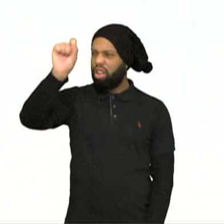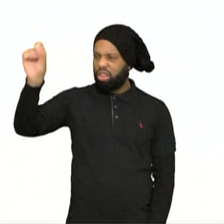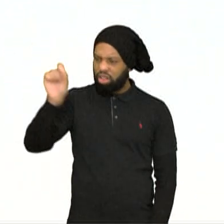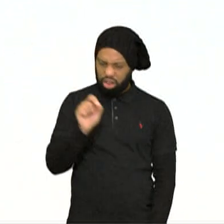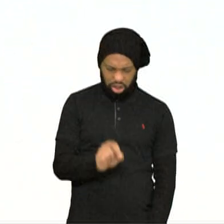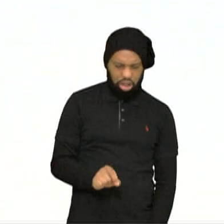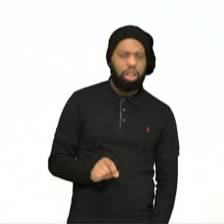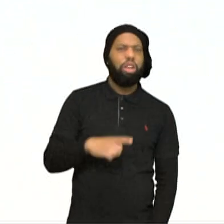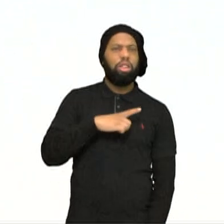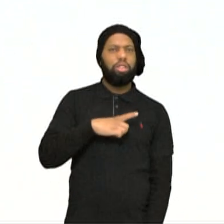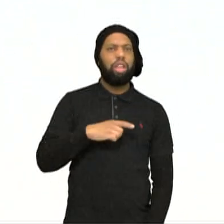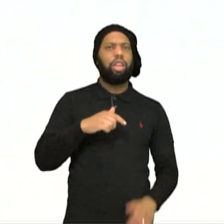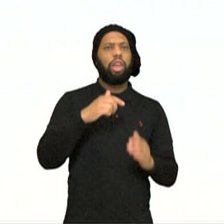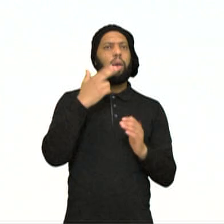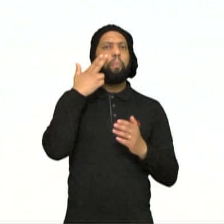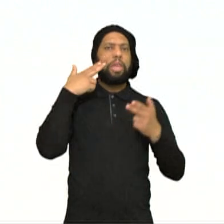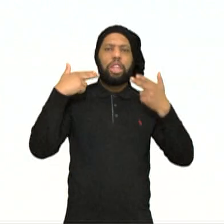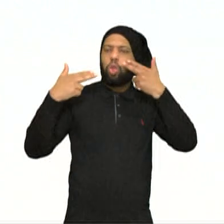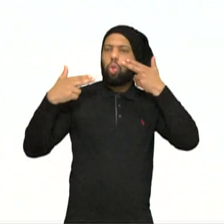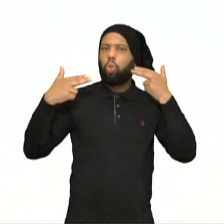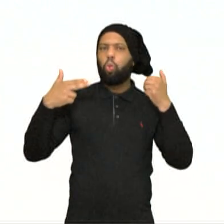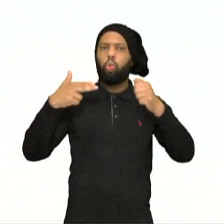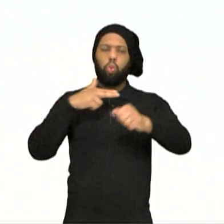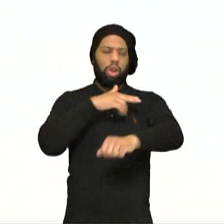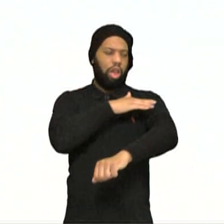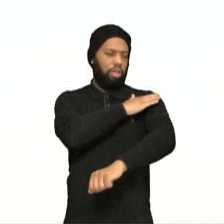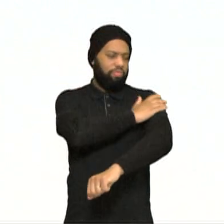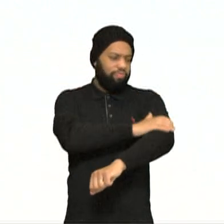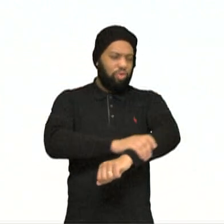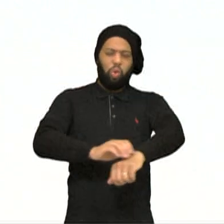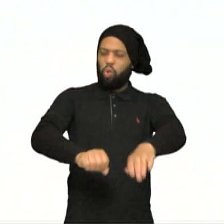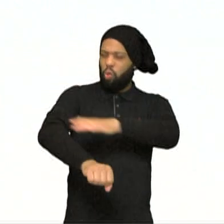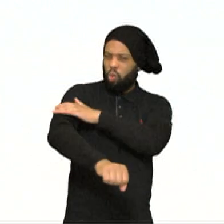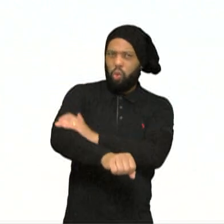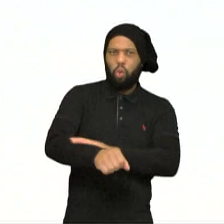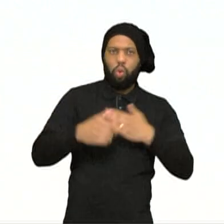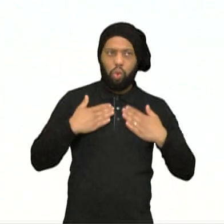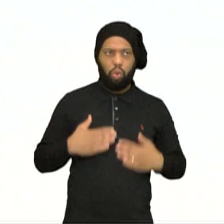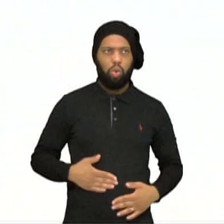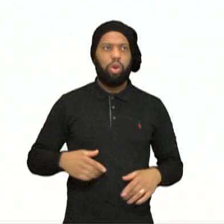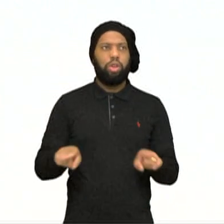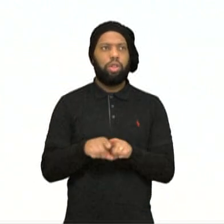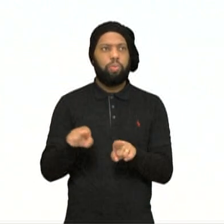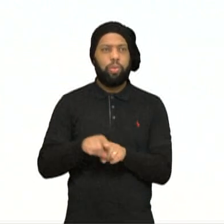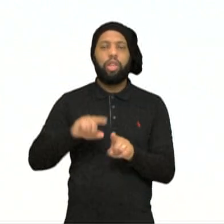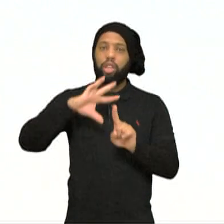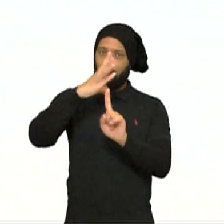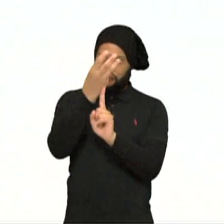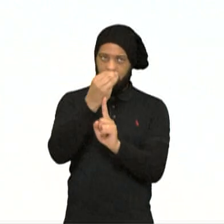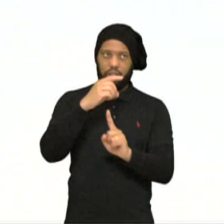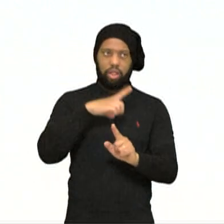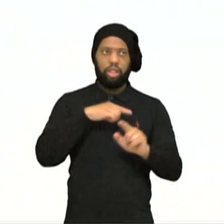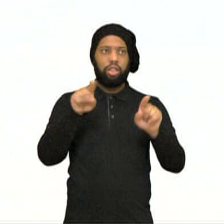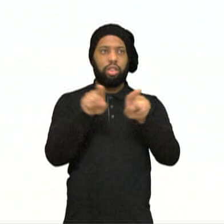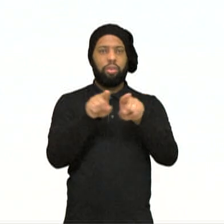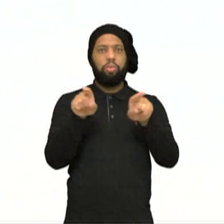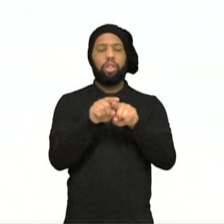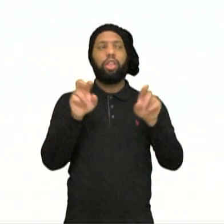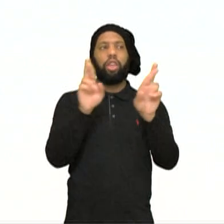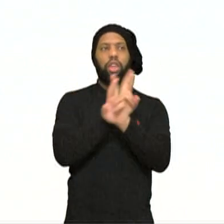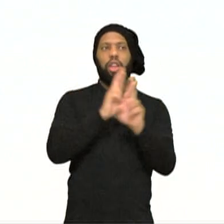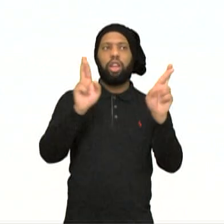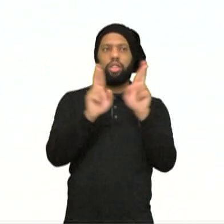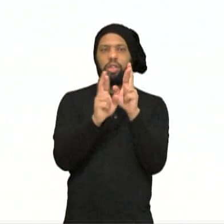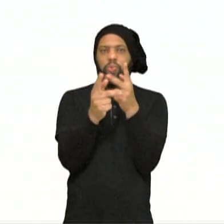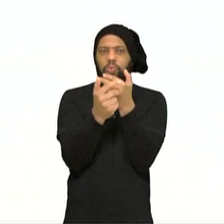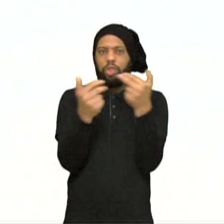As pinturas corporais. É claro que a arte indígena está também sofrendo a relação tipo, né, das